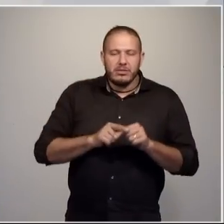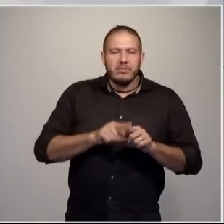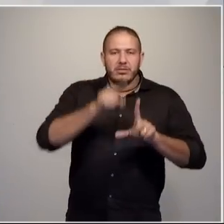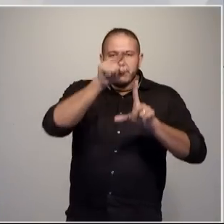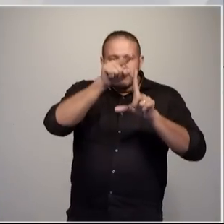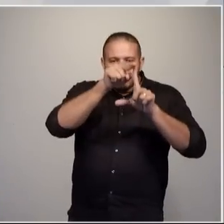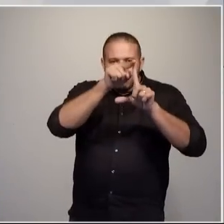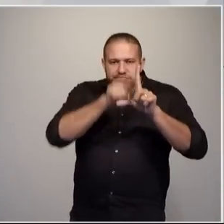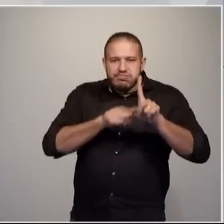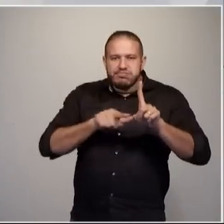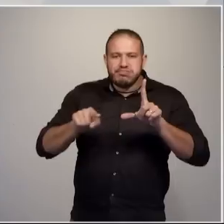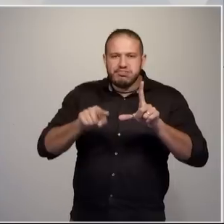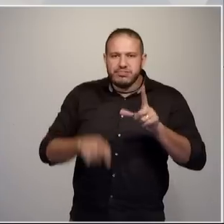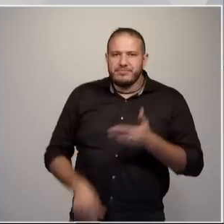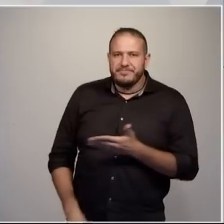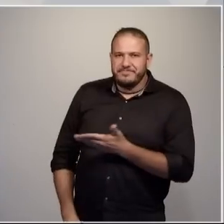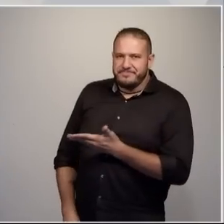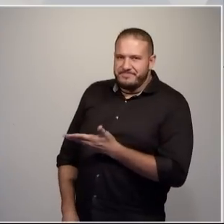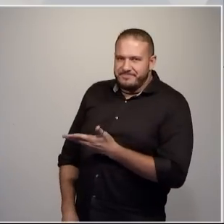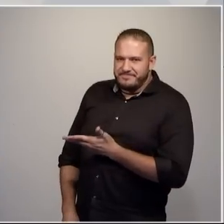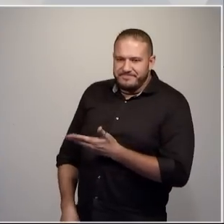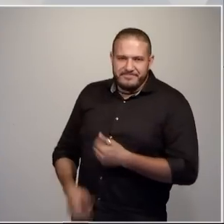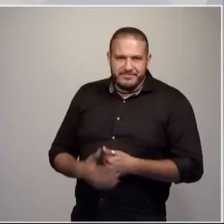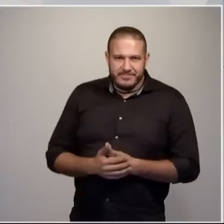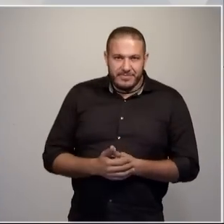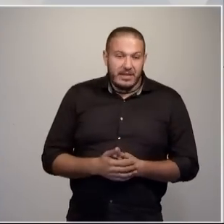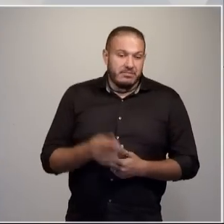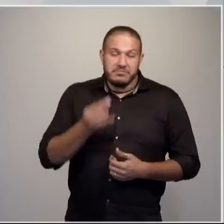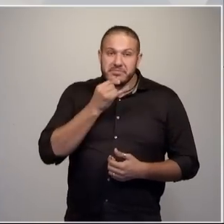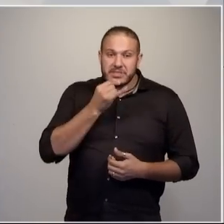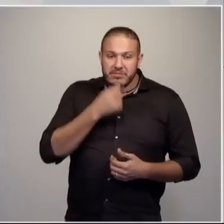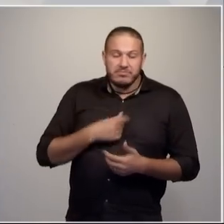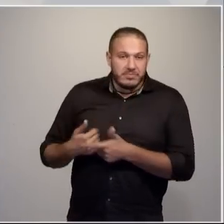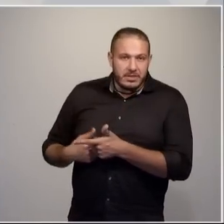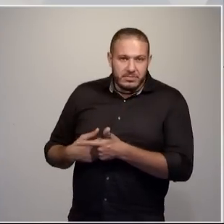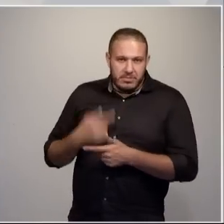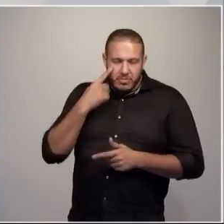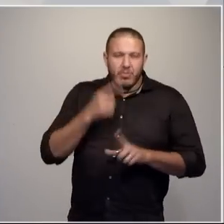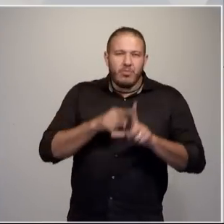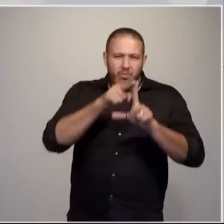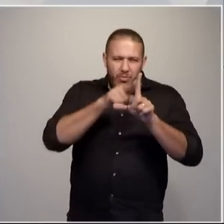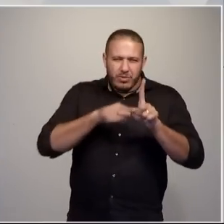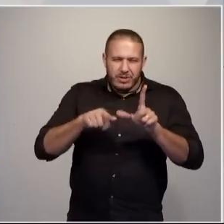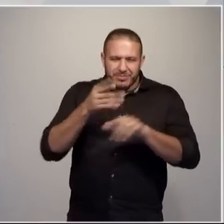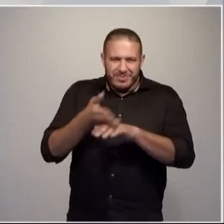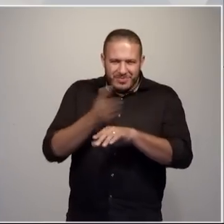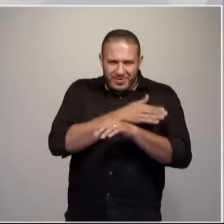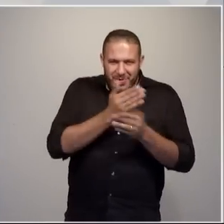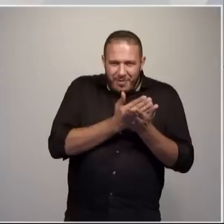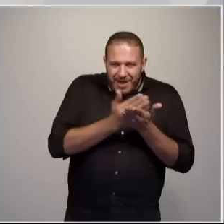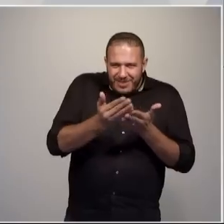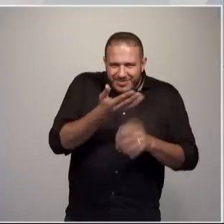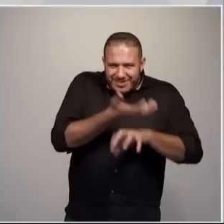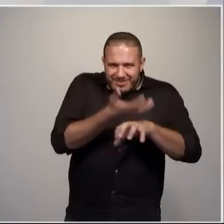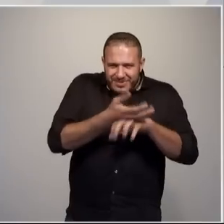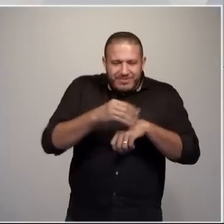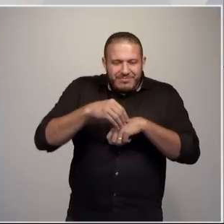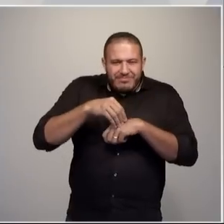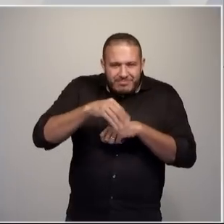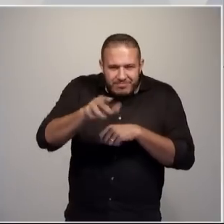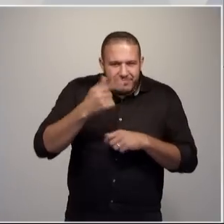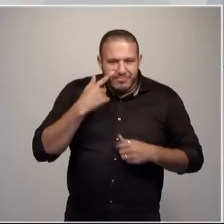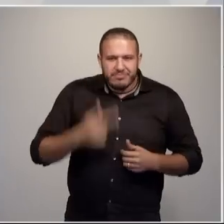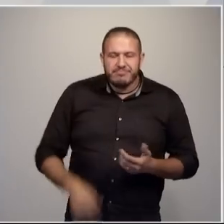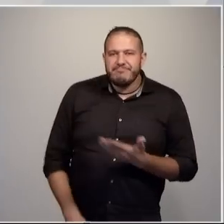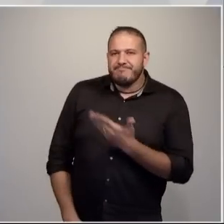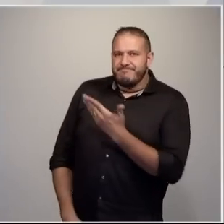paraboloide de revolução. Esse exemplo aqui, um exemplo que eu coloquei no começo da disciplina, 9 menos